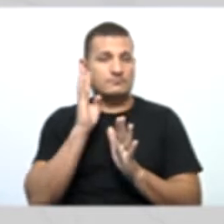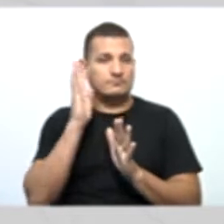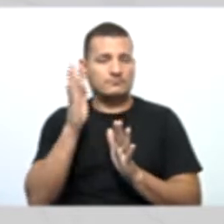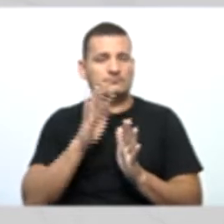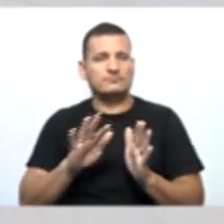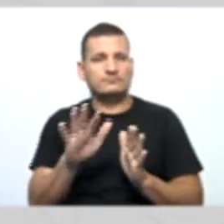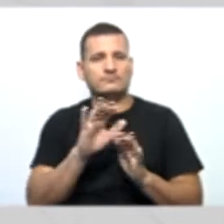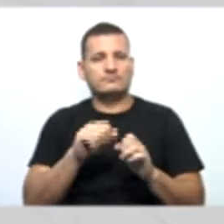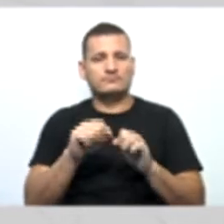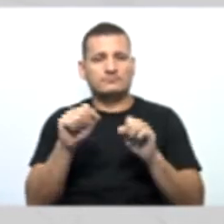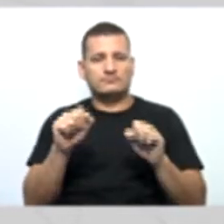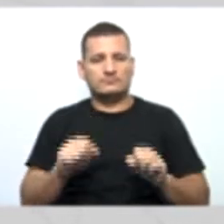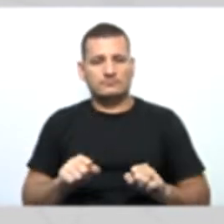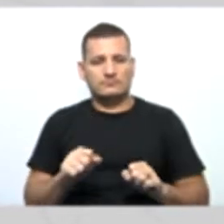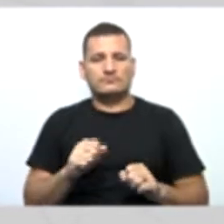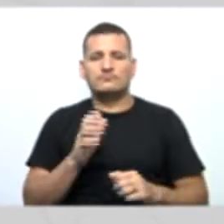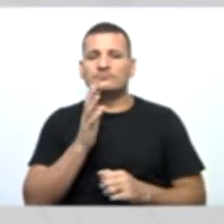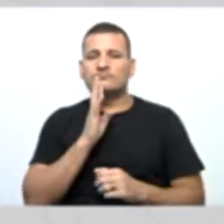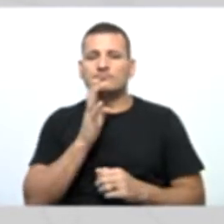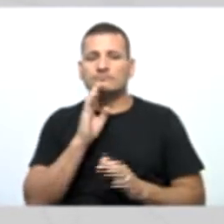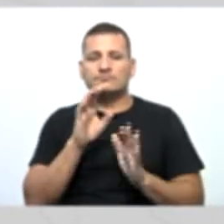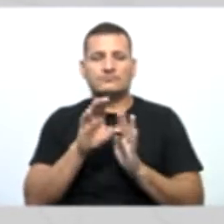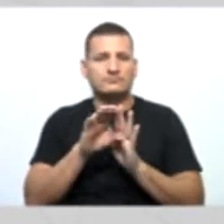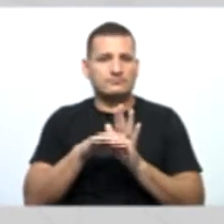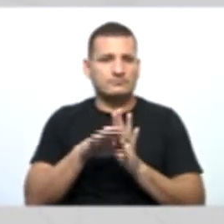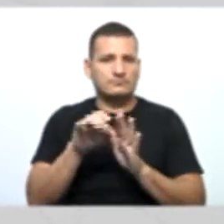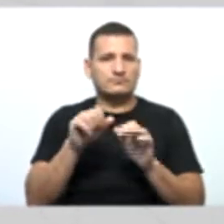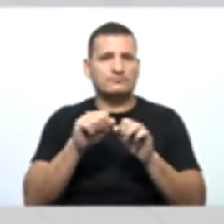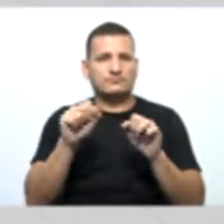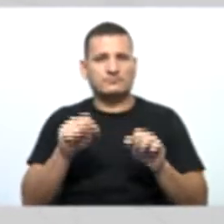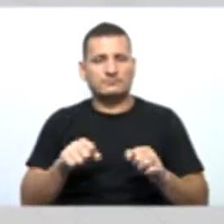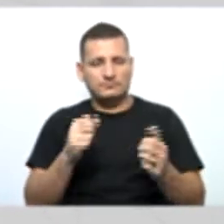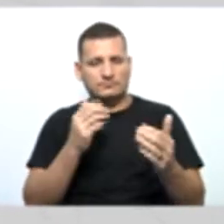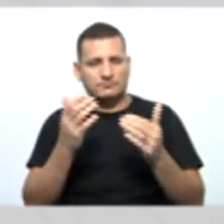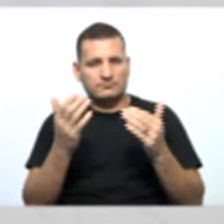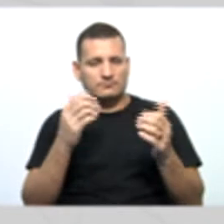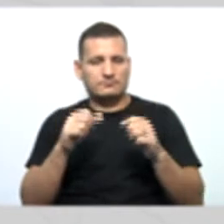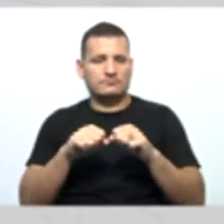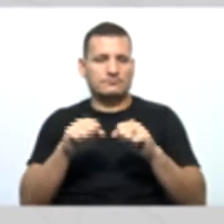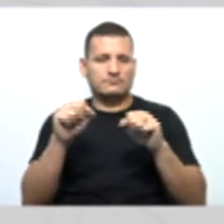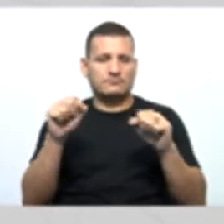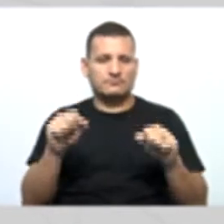reconhecer os conceitos de sistemas e análise de sistemas,